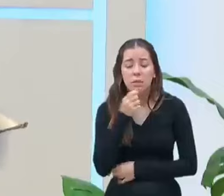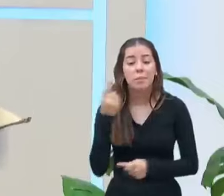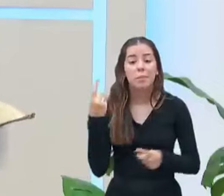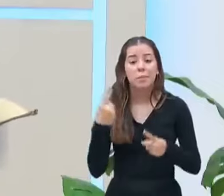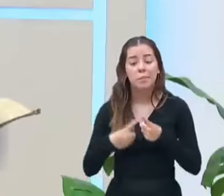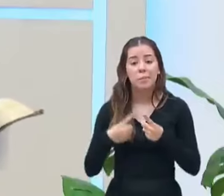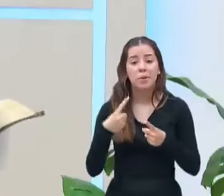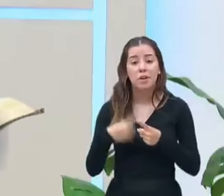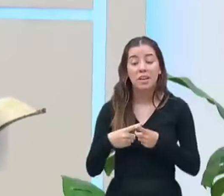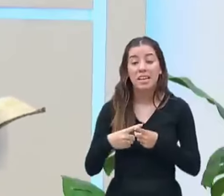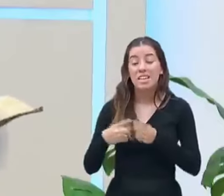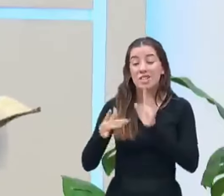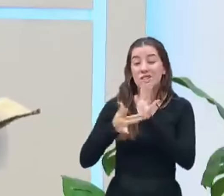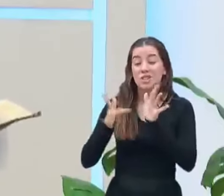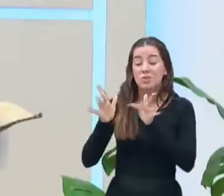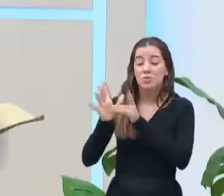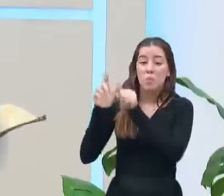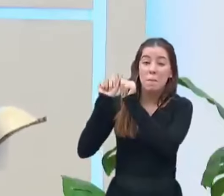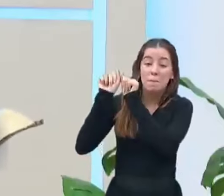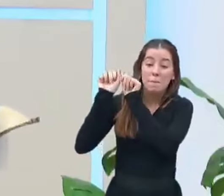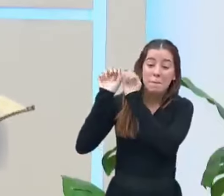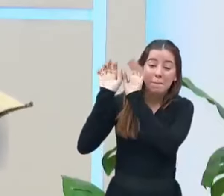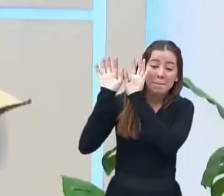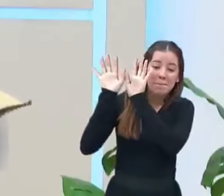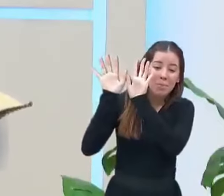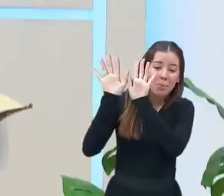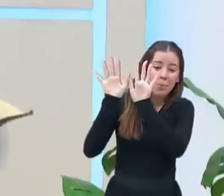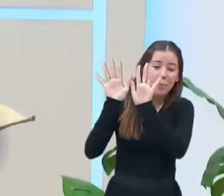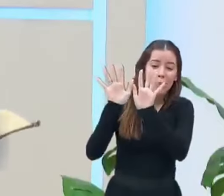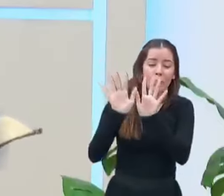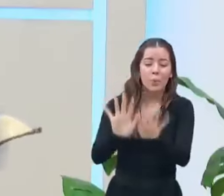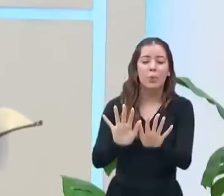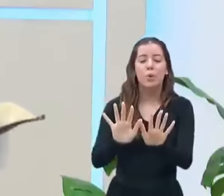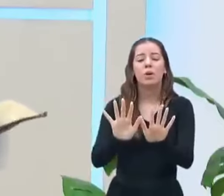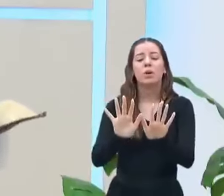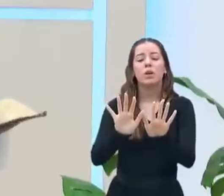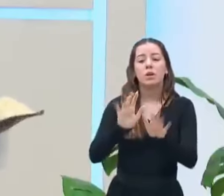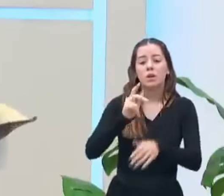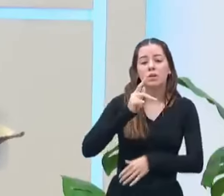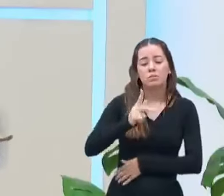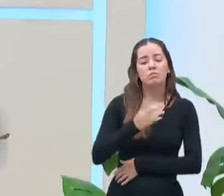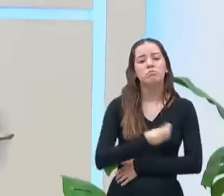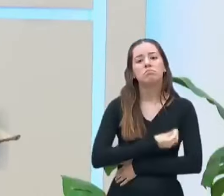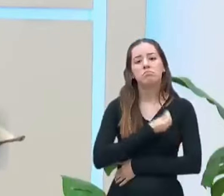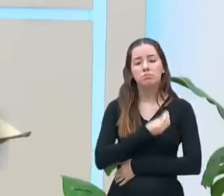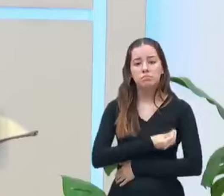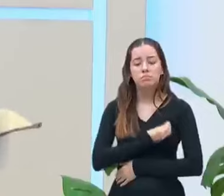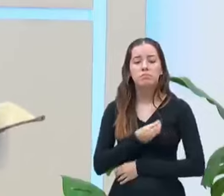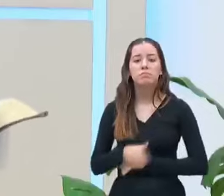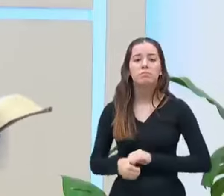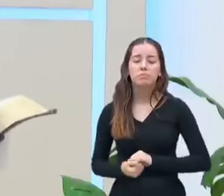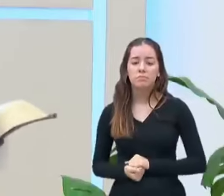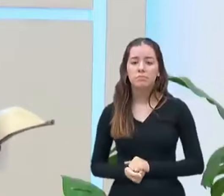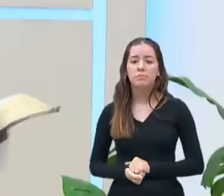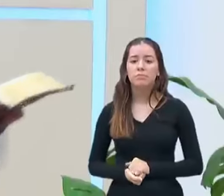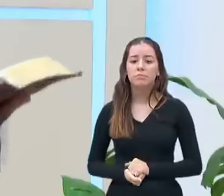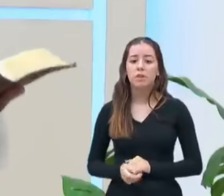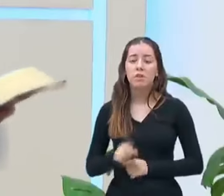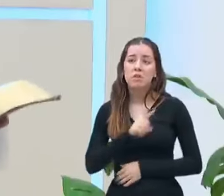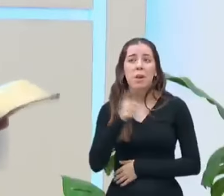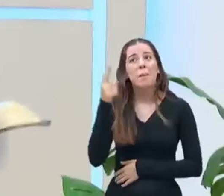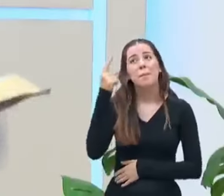causa das mãos protetora de Jesus sobre a tua vida. E você tem dito